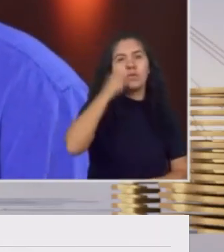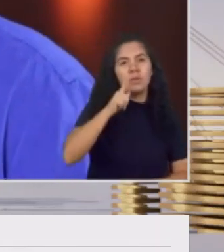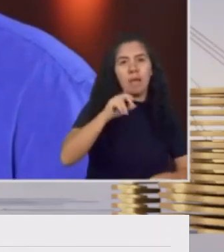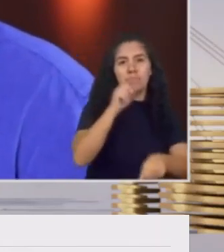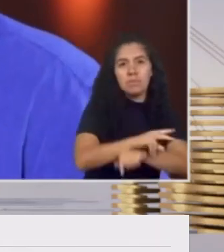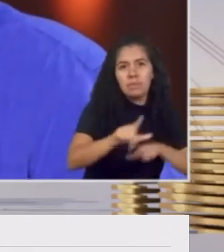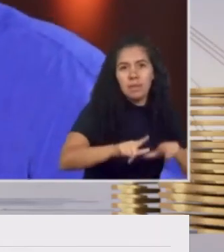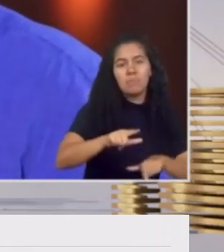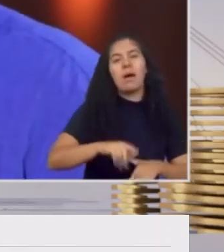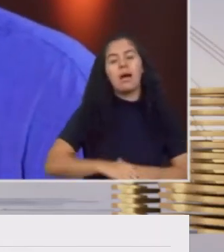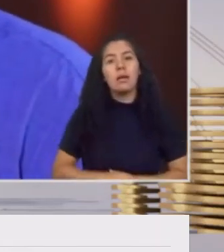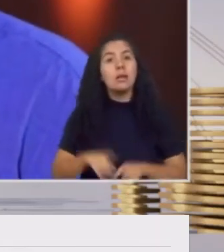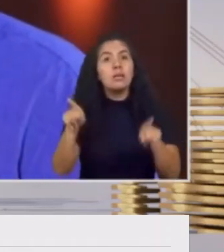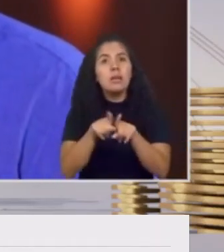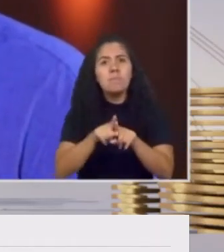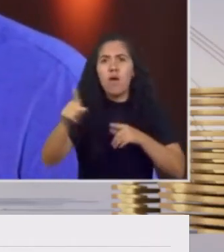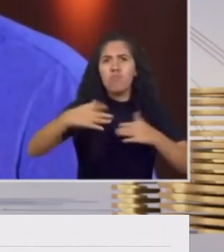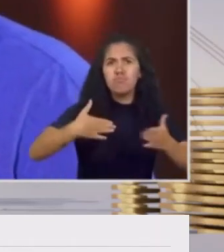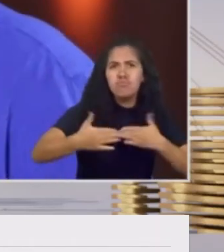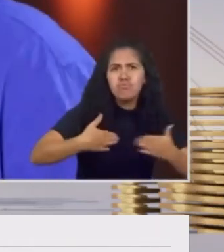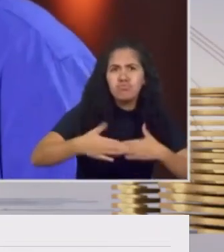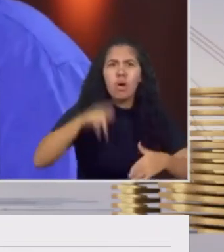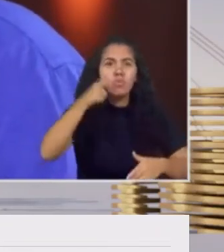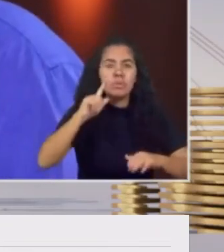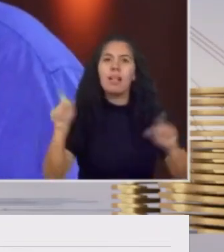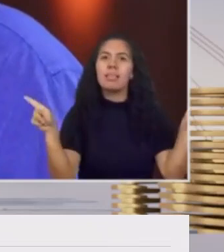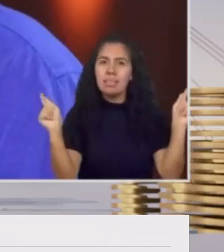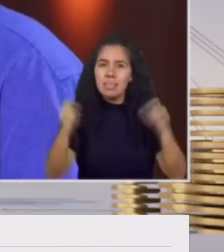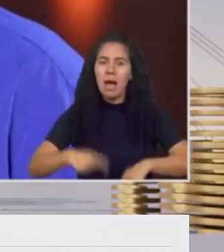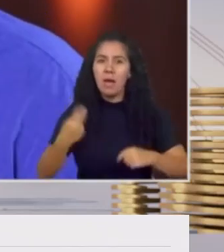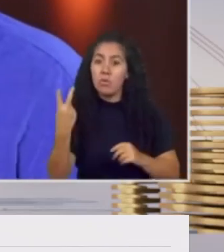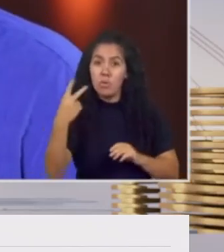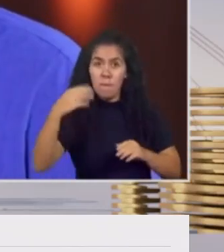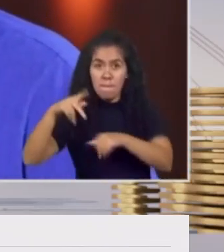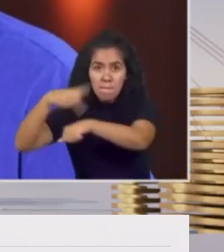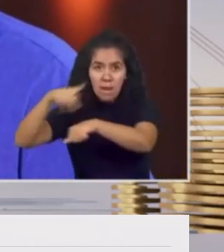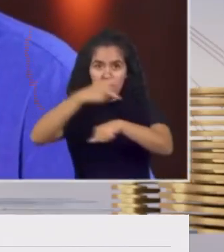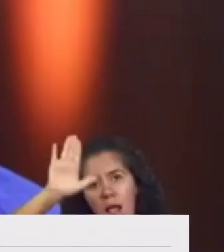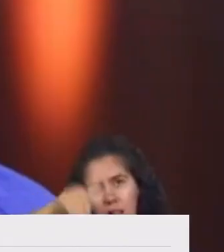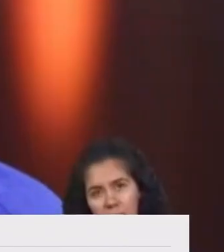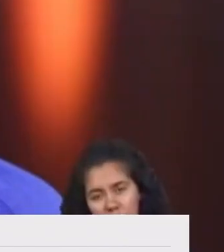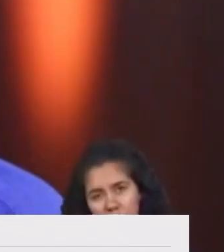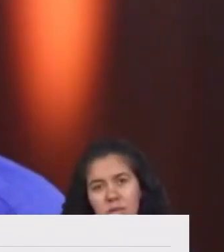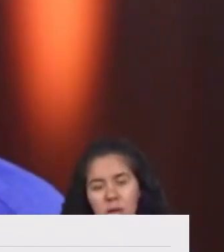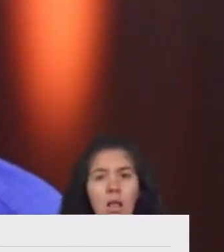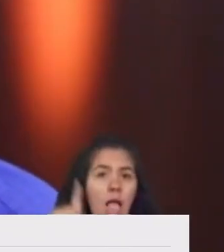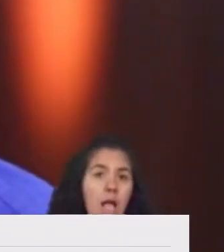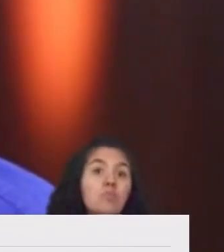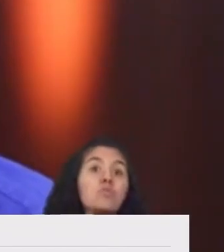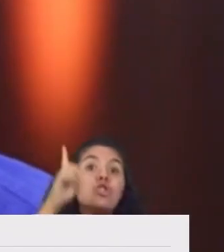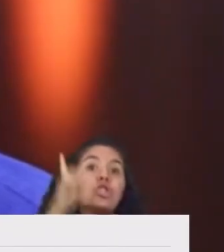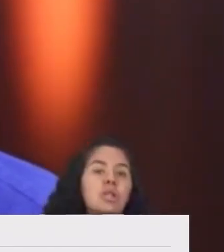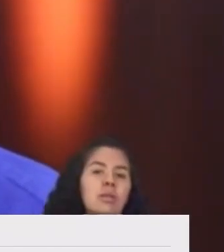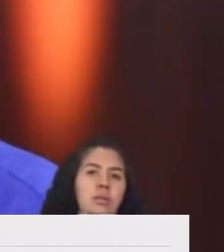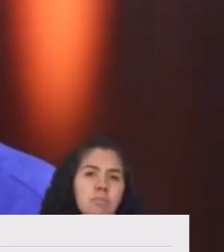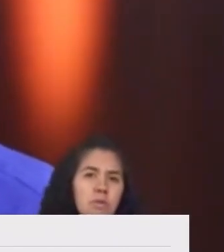interferindo indevidamente em questões lá daquele país. A gente tem, inclusive, a sonora do presidente Lula para acompanhar. Mas eu queria pedir para